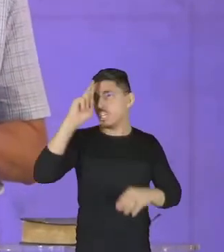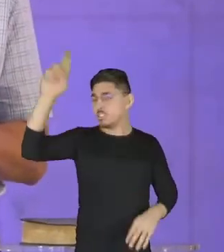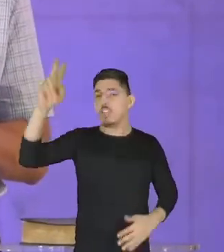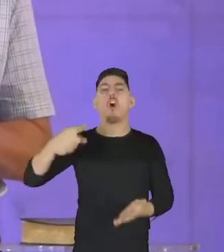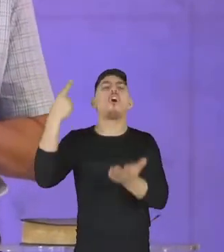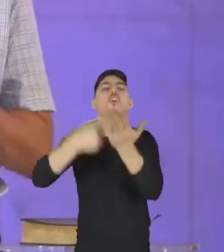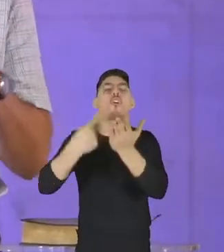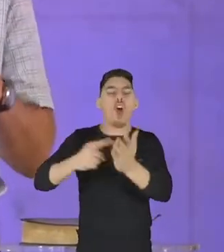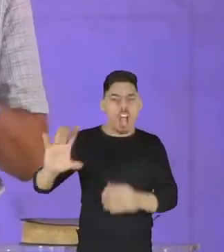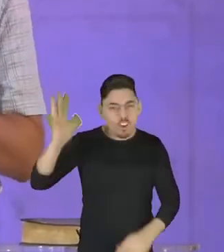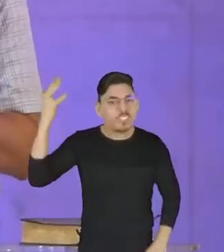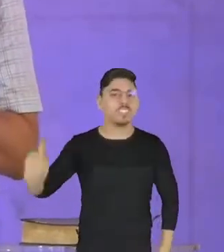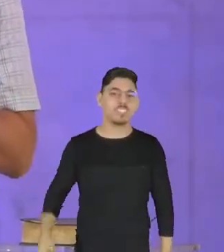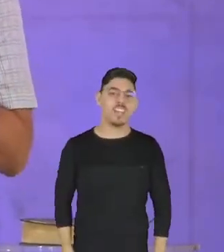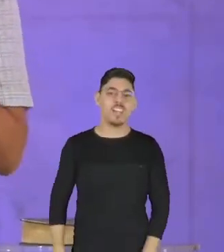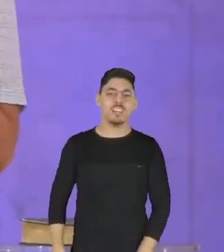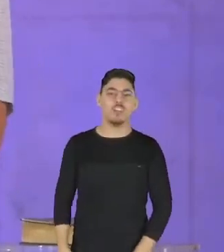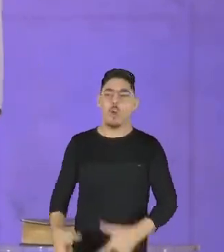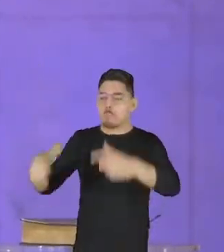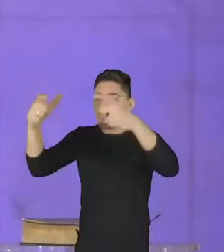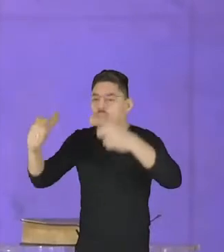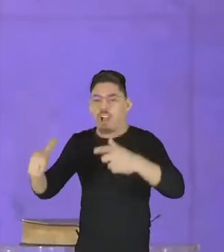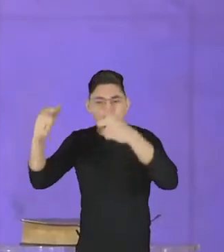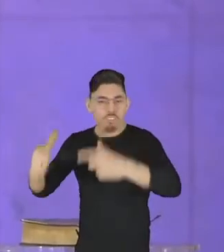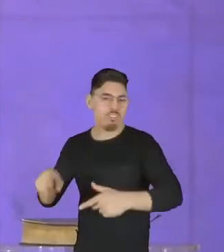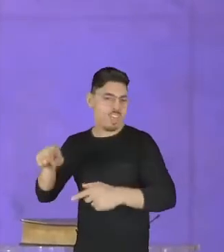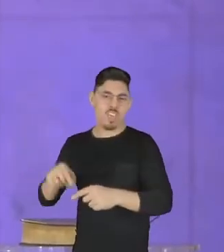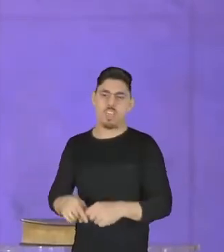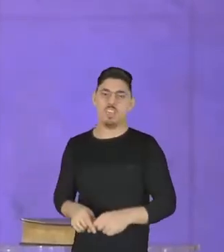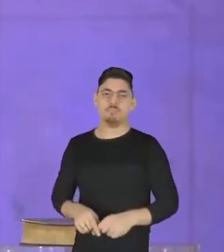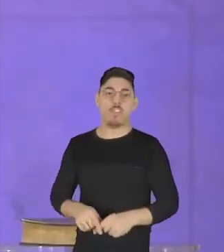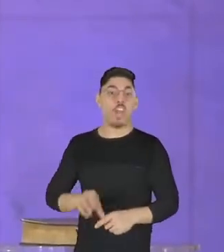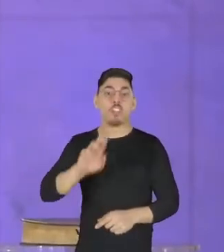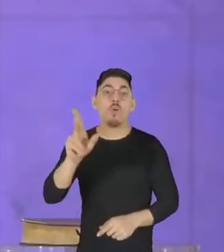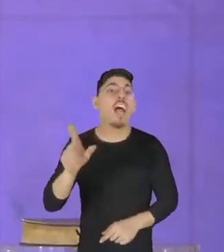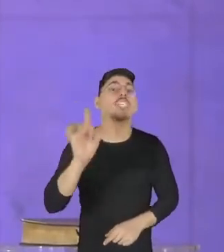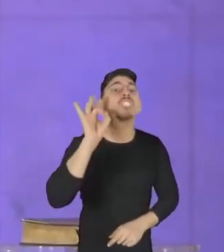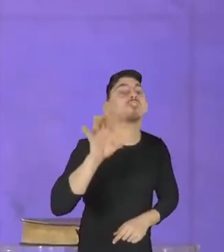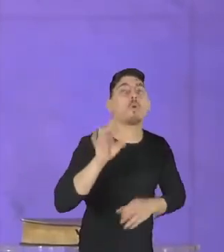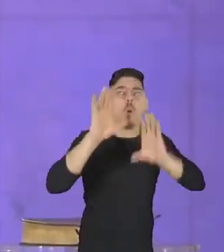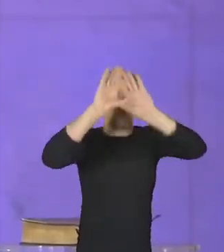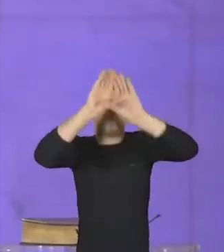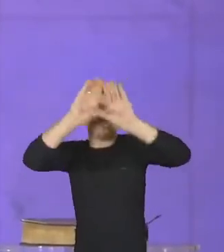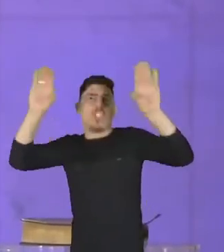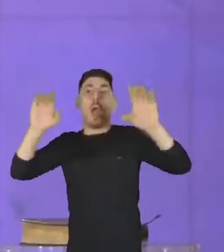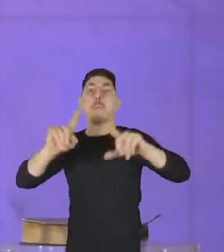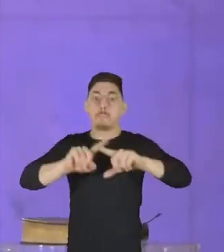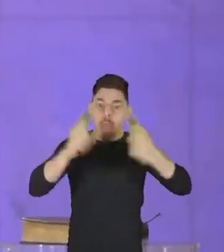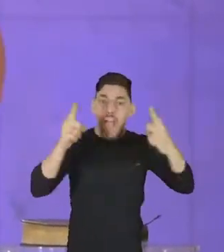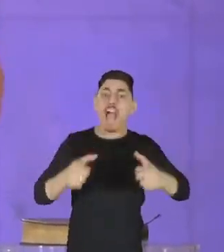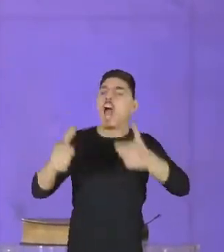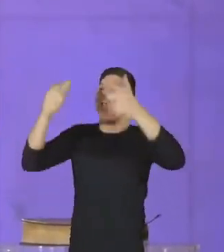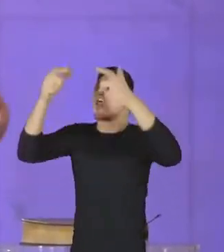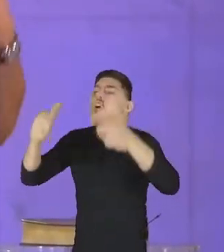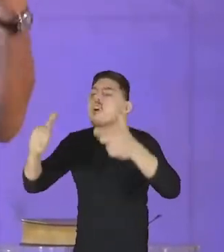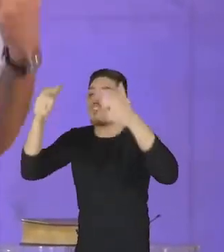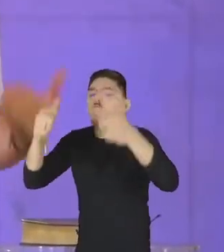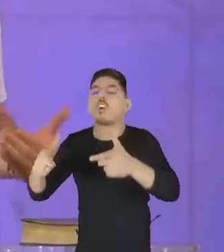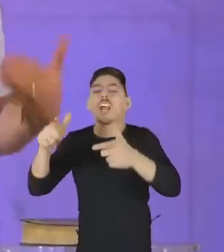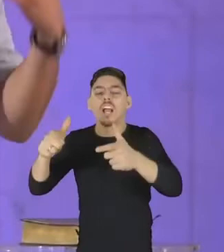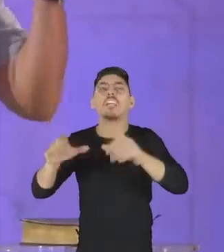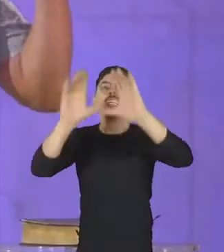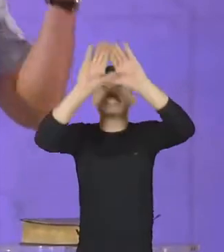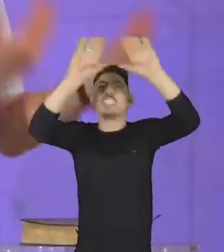cumprindo. Essa terra onde não apenas remete à terra celestial, mas essa terra celestial